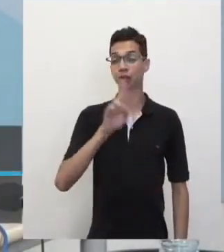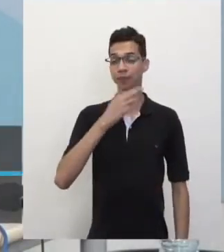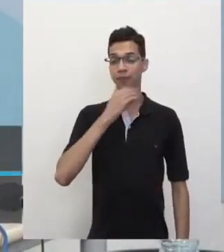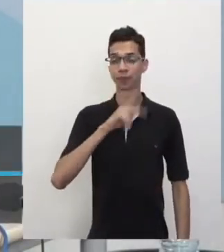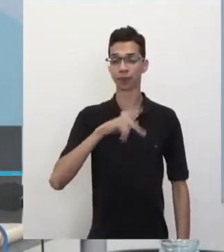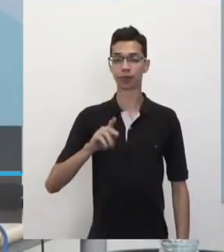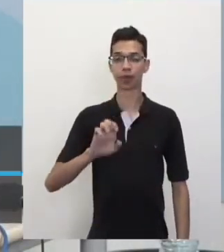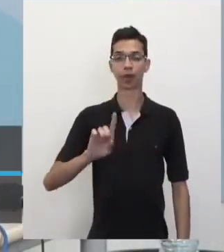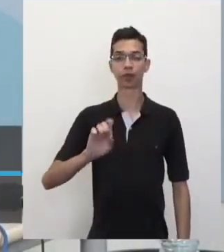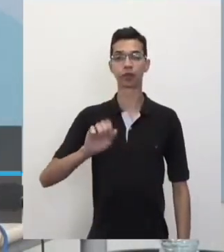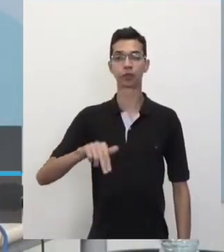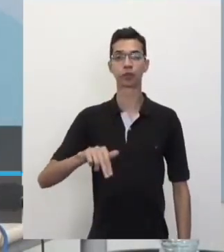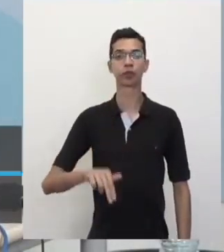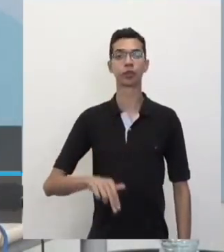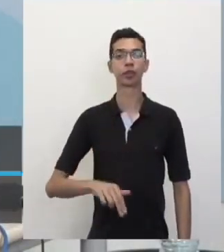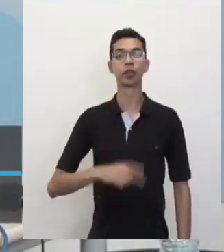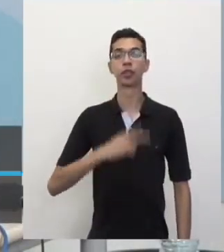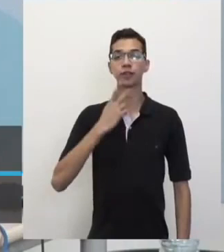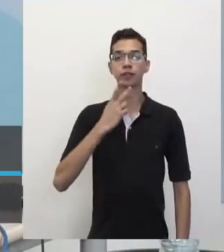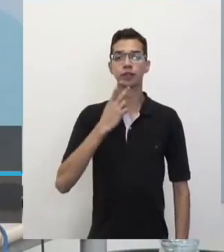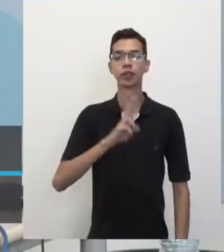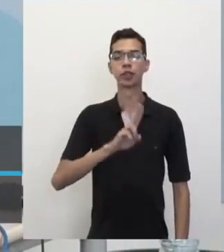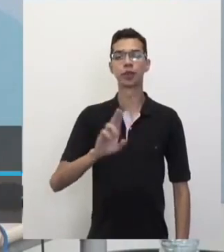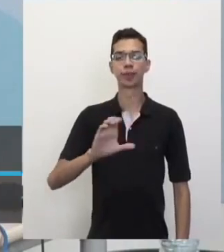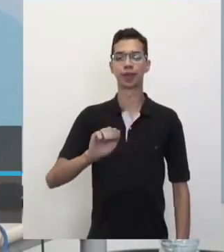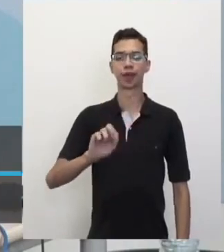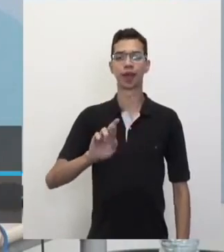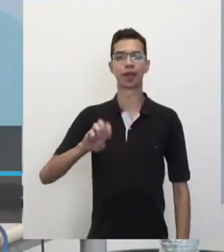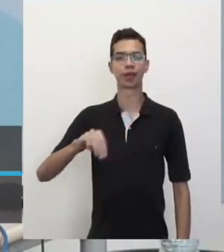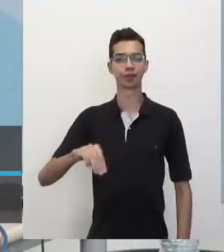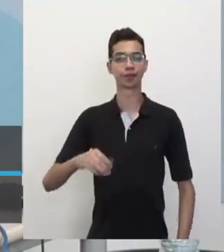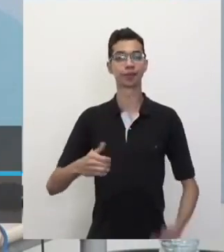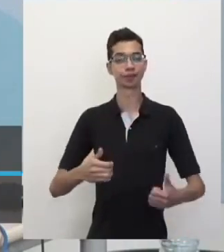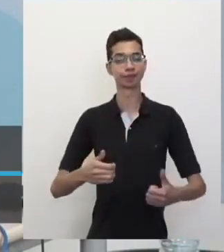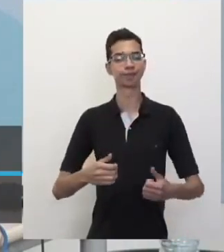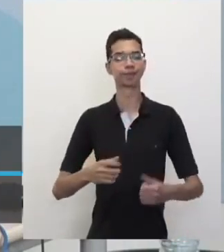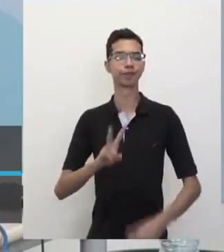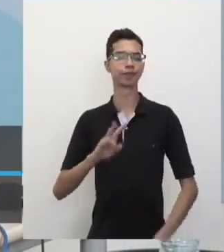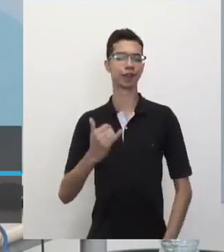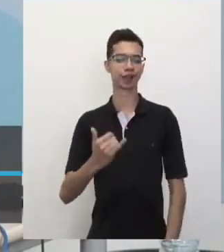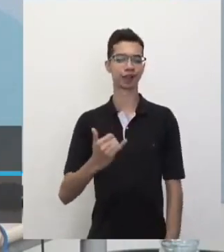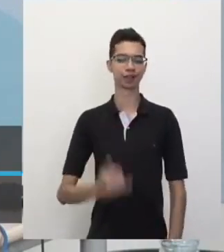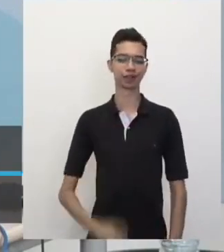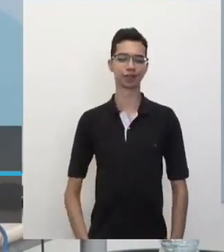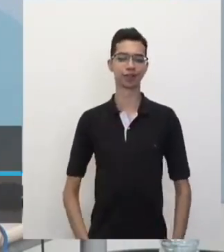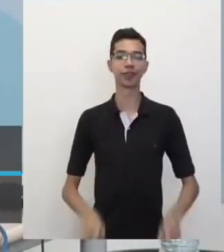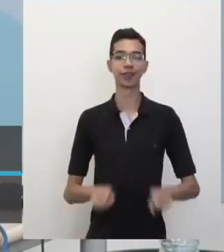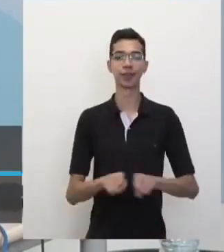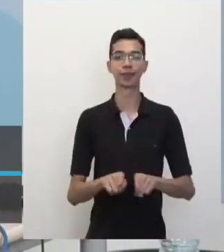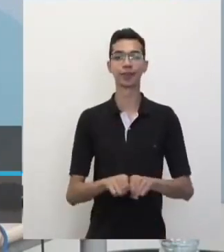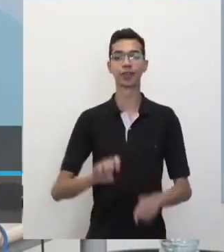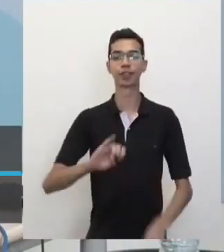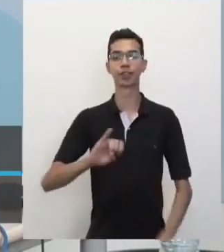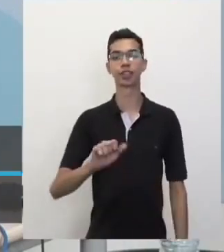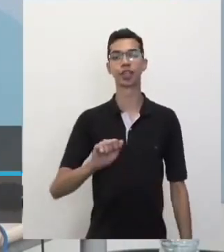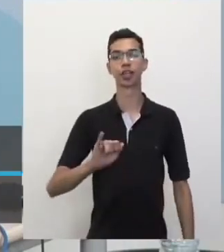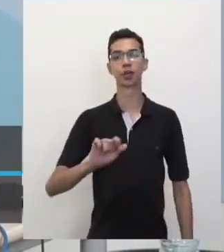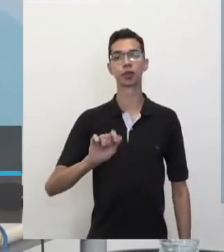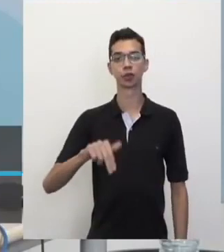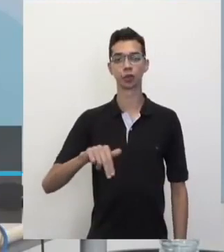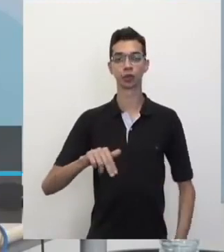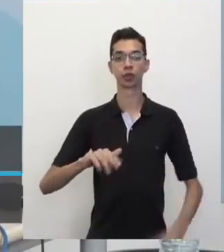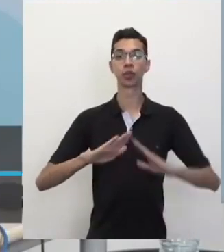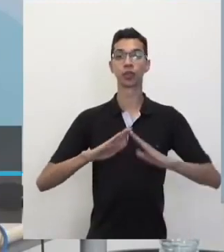Mendes Carvalho, lá em Tambaú, aqui com a gente, valeu, Edson. Professor Jailson também, lá da Escola do Programa de